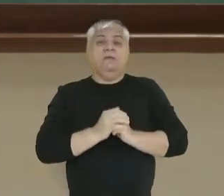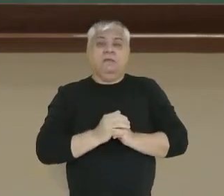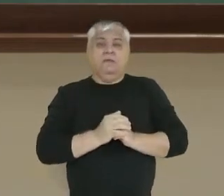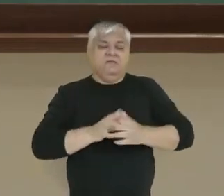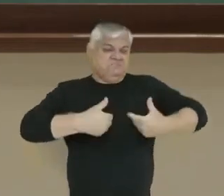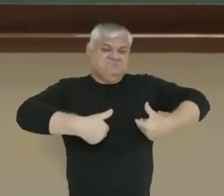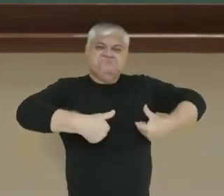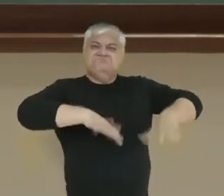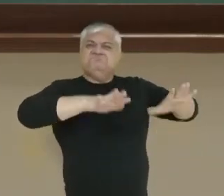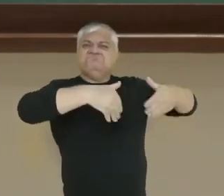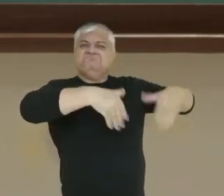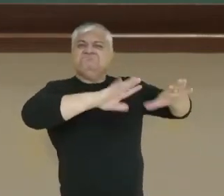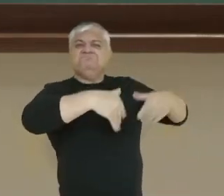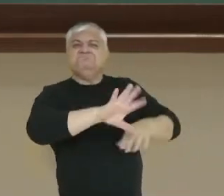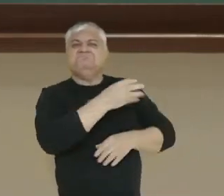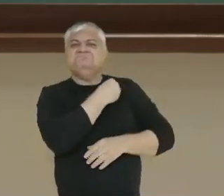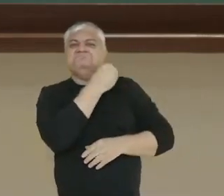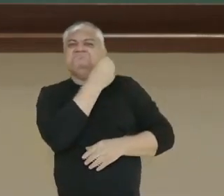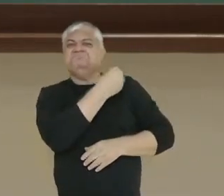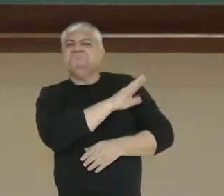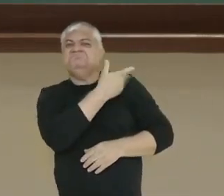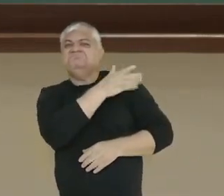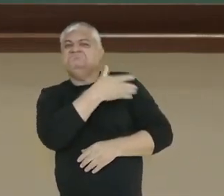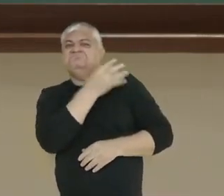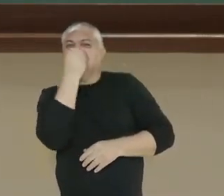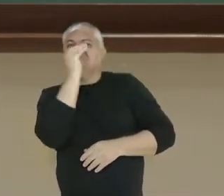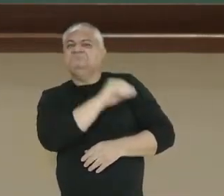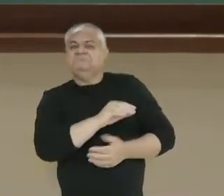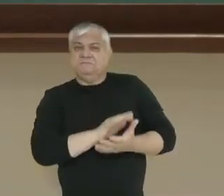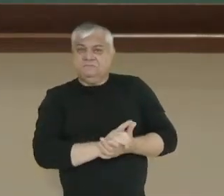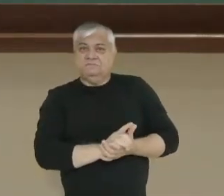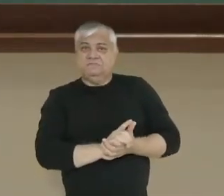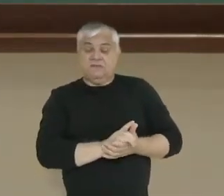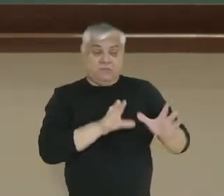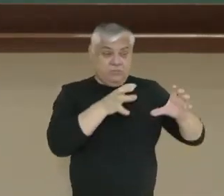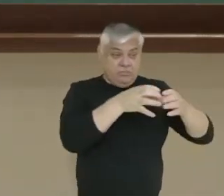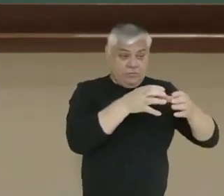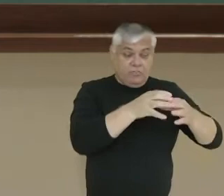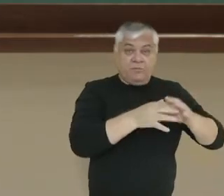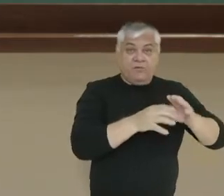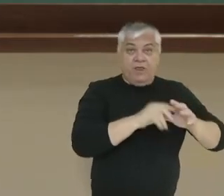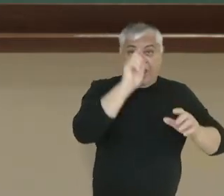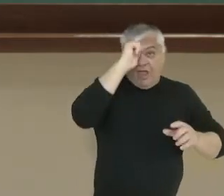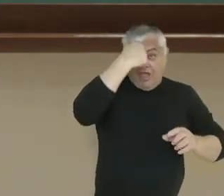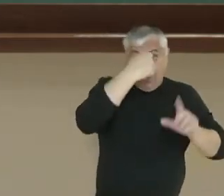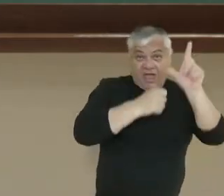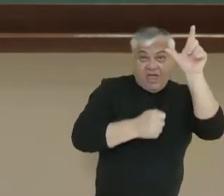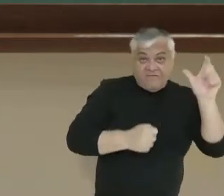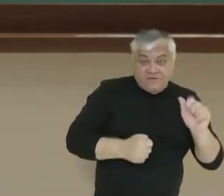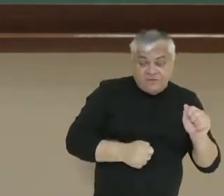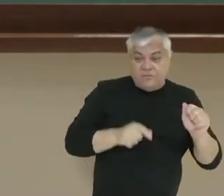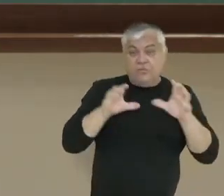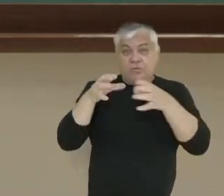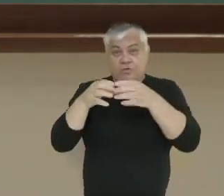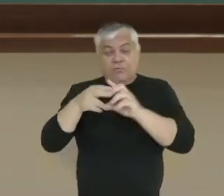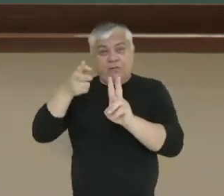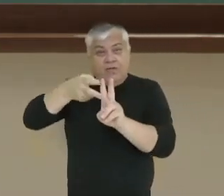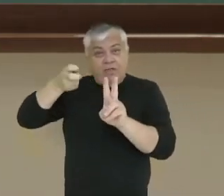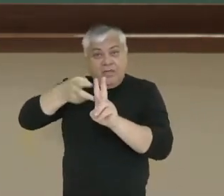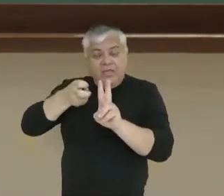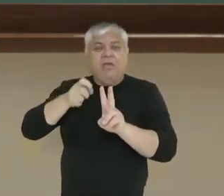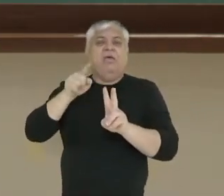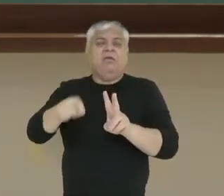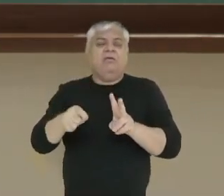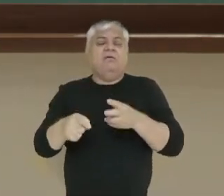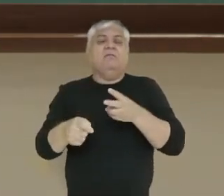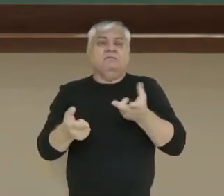que tanto do lado da população indígena quanto do lado dos afrodescendentes, que já estavam libertos, né,